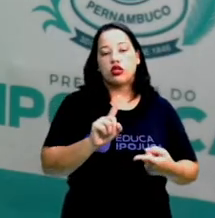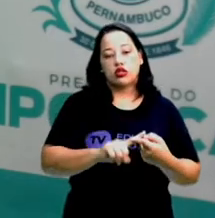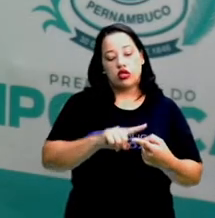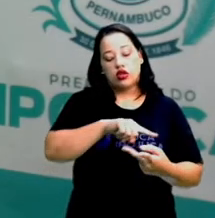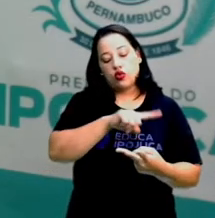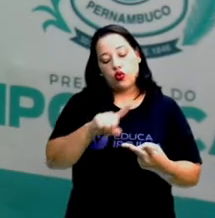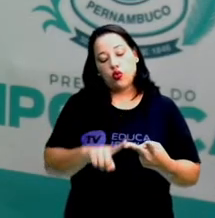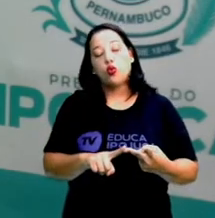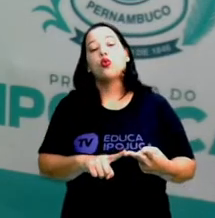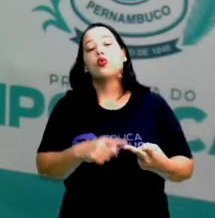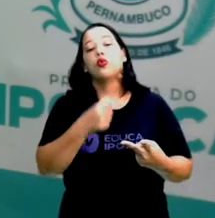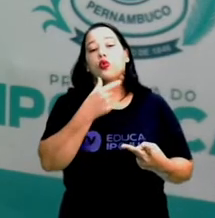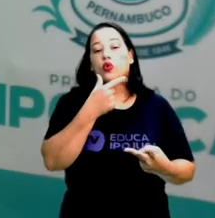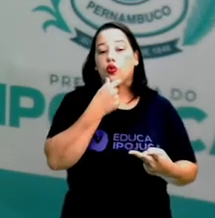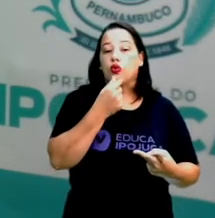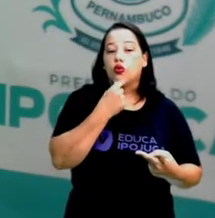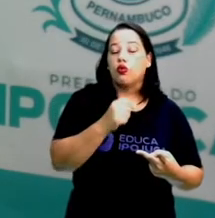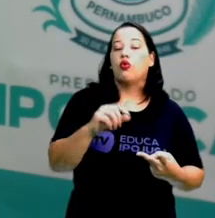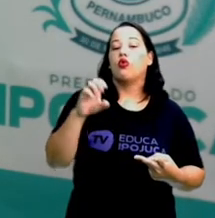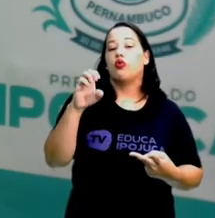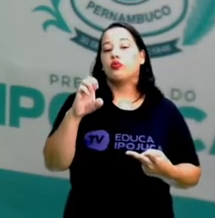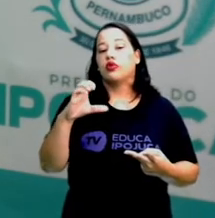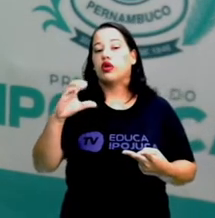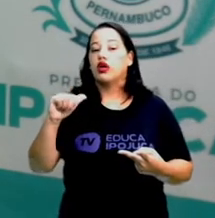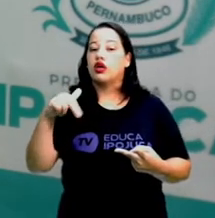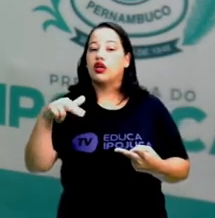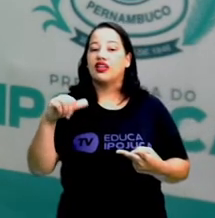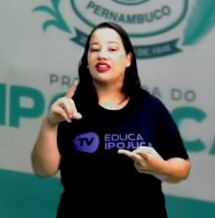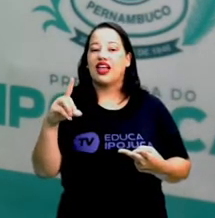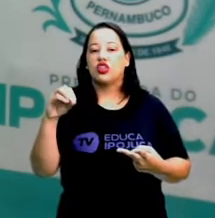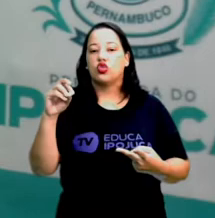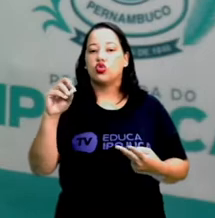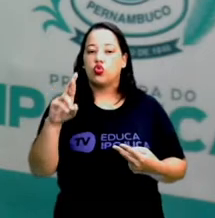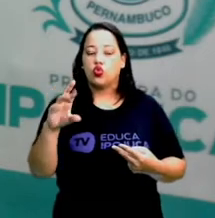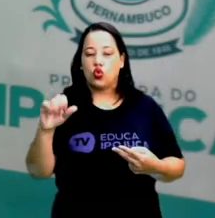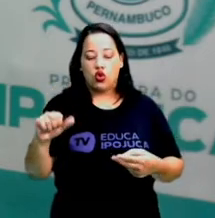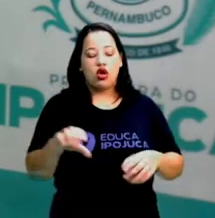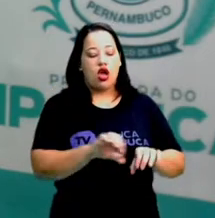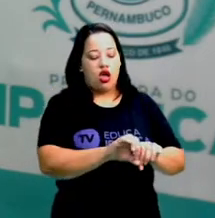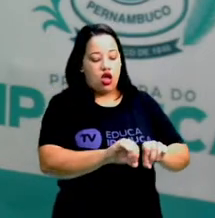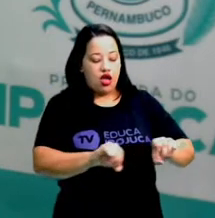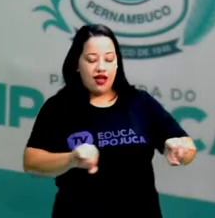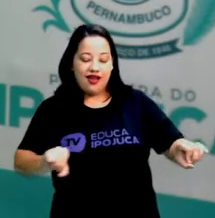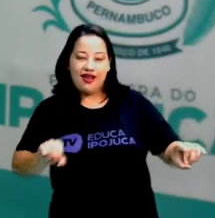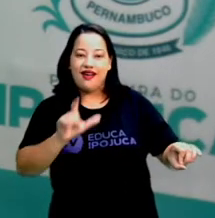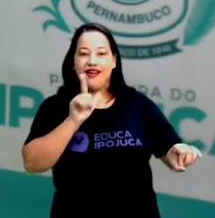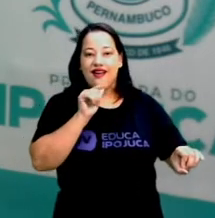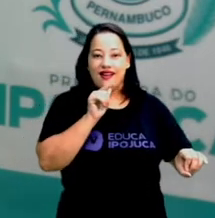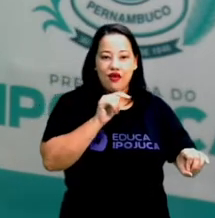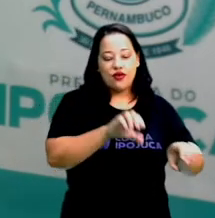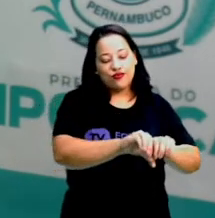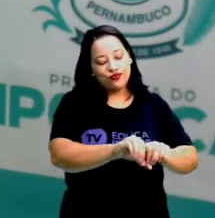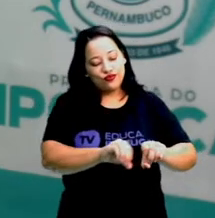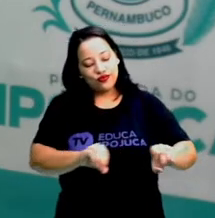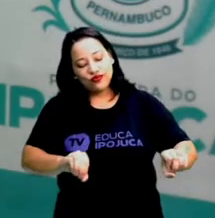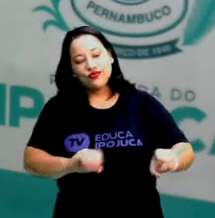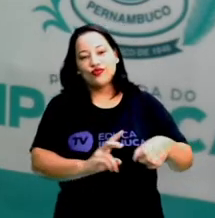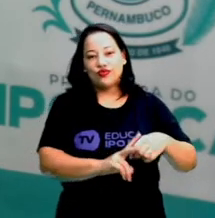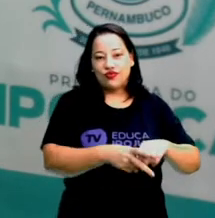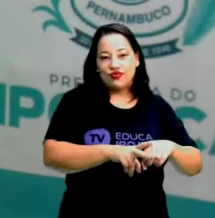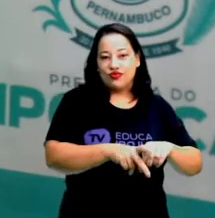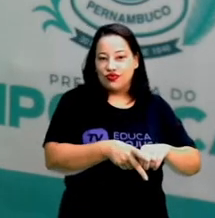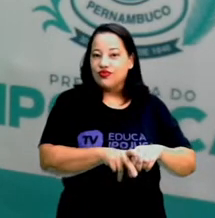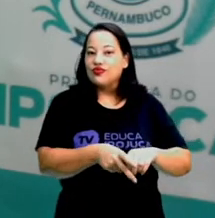encanador. Qual é a função do encanador? Vocês sabem, crianças? Não? O encanador,